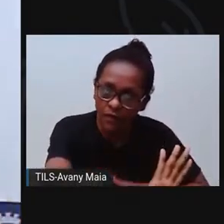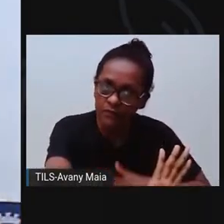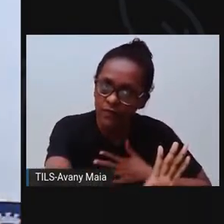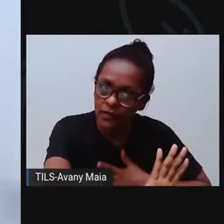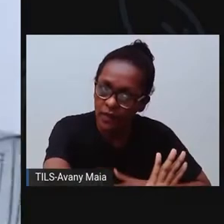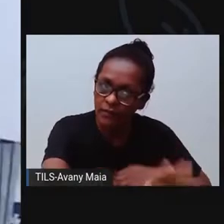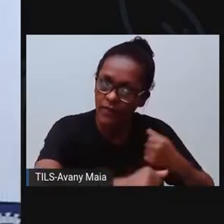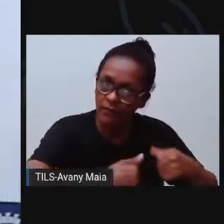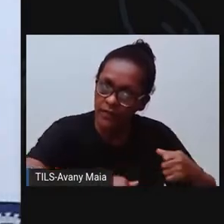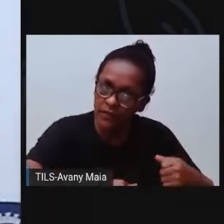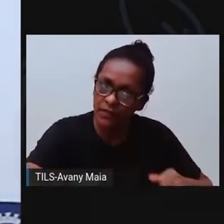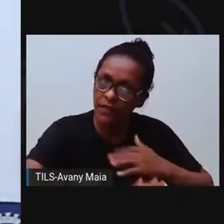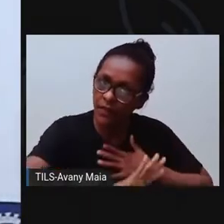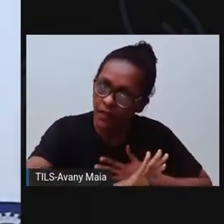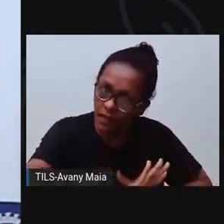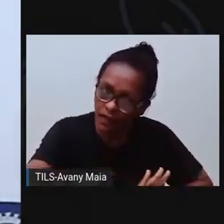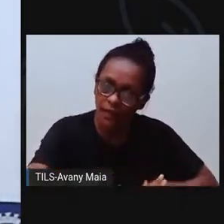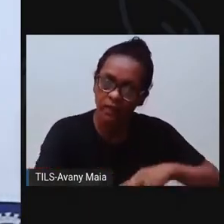levantar.